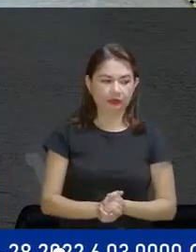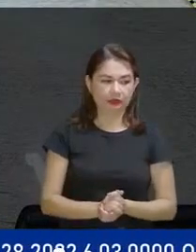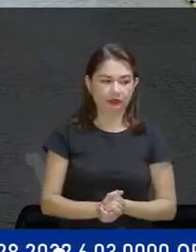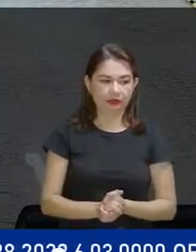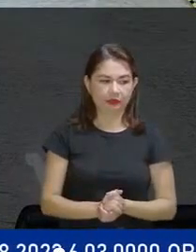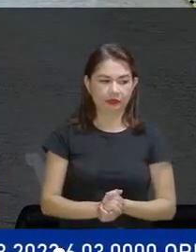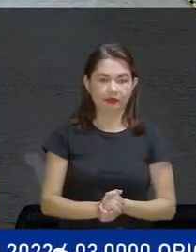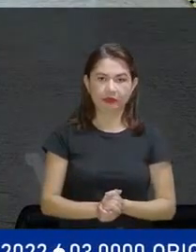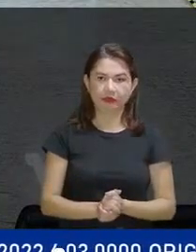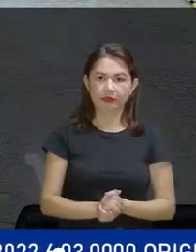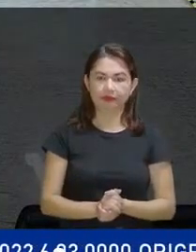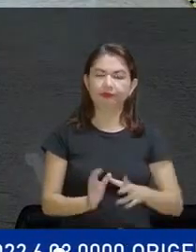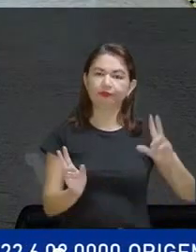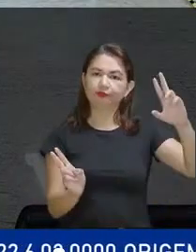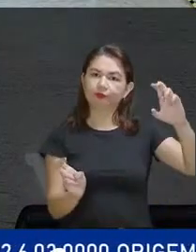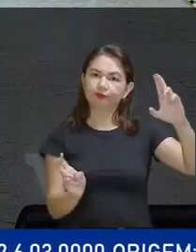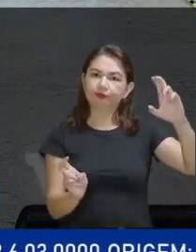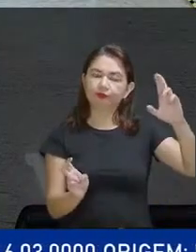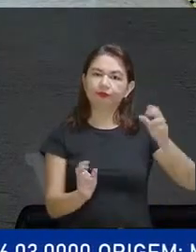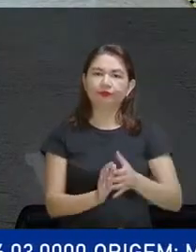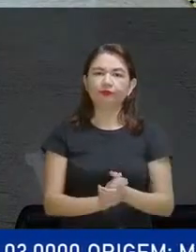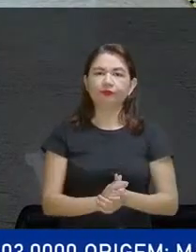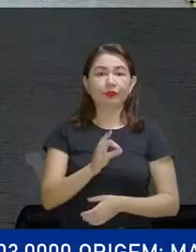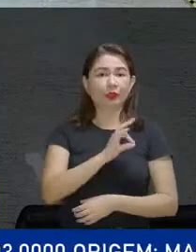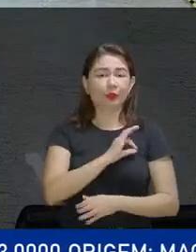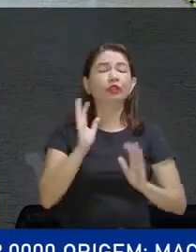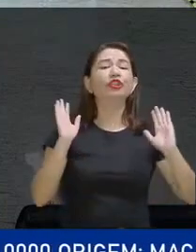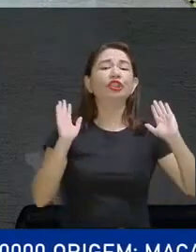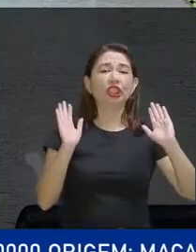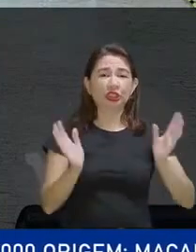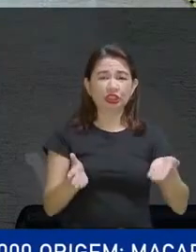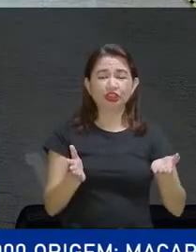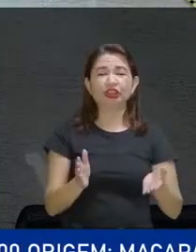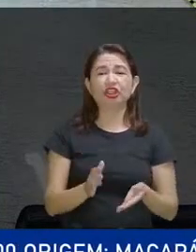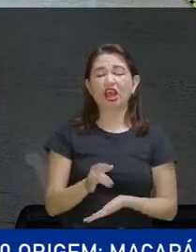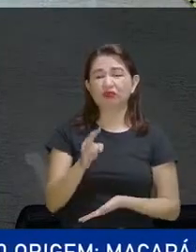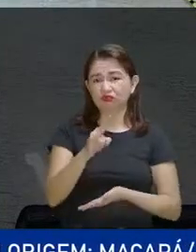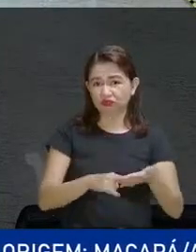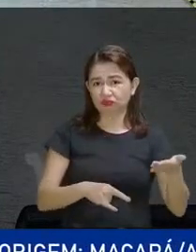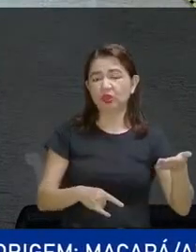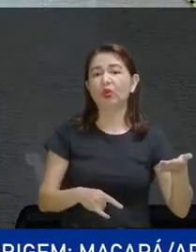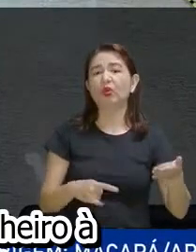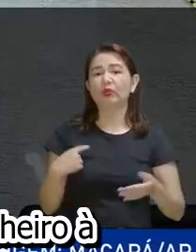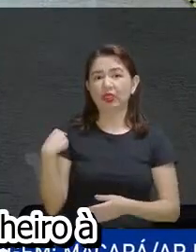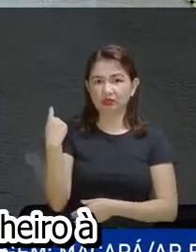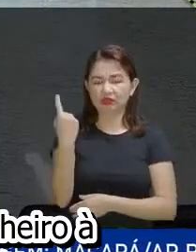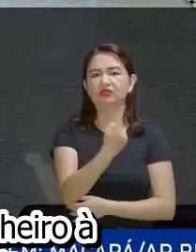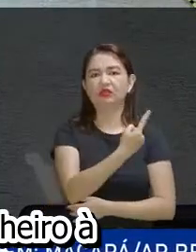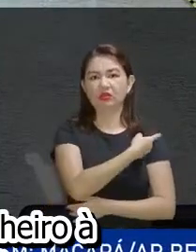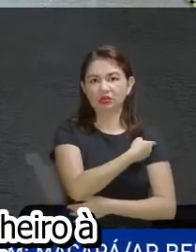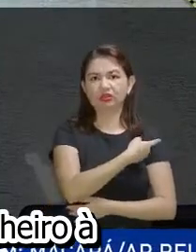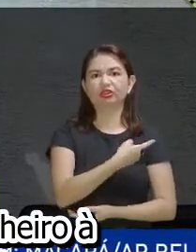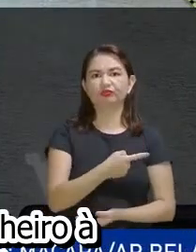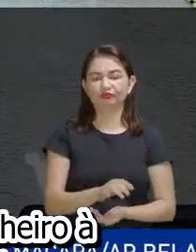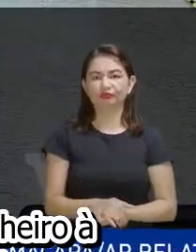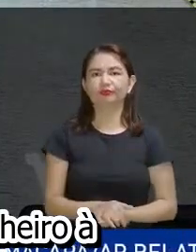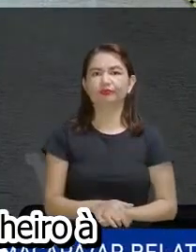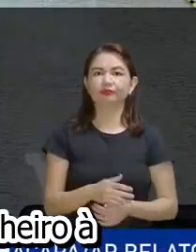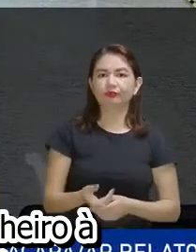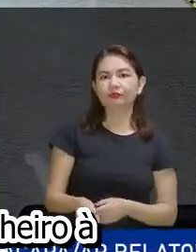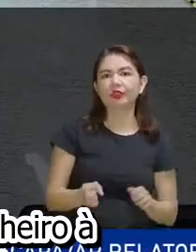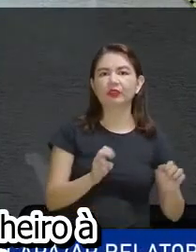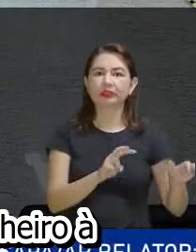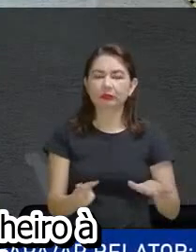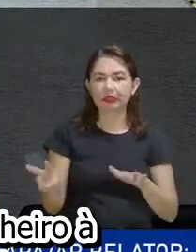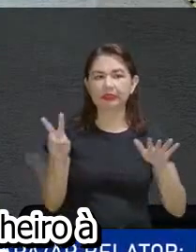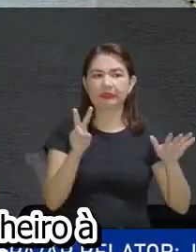por mencionar que, abro aspas, a polícia já indiciou todos nós, fecho aspas. Ainda afirma que toda